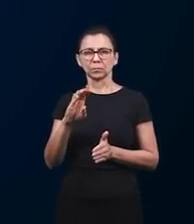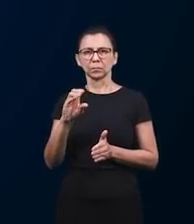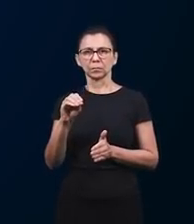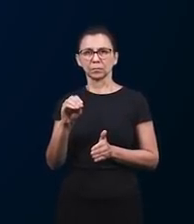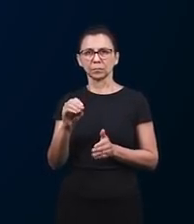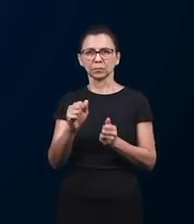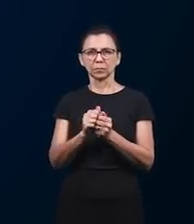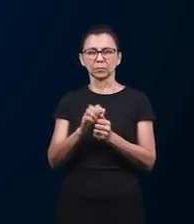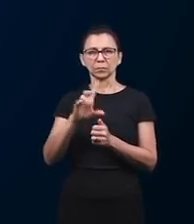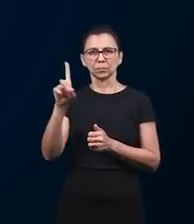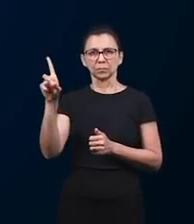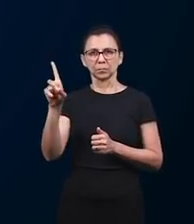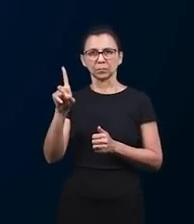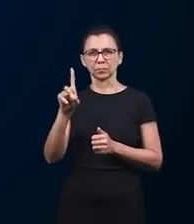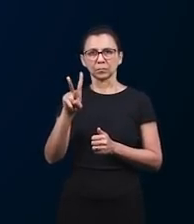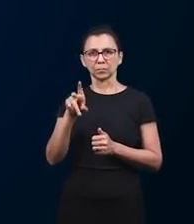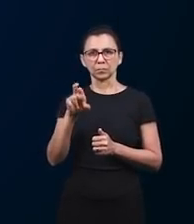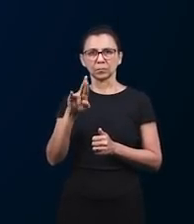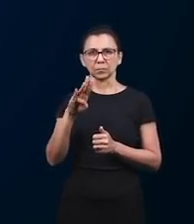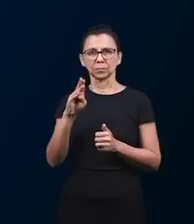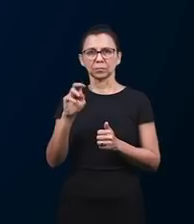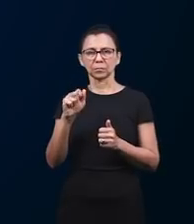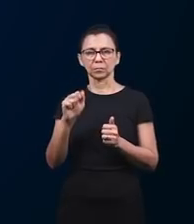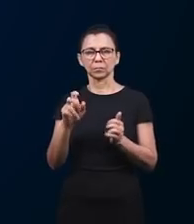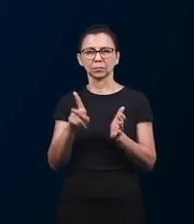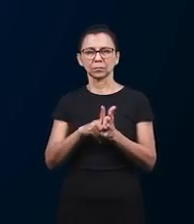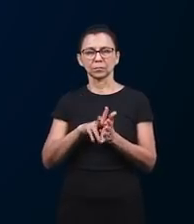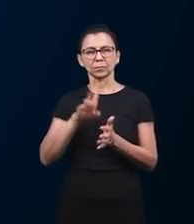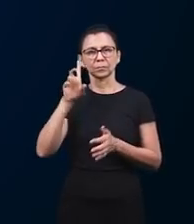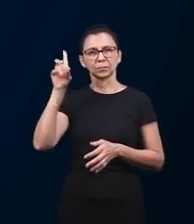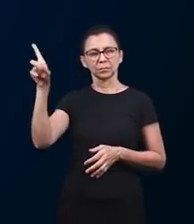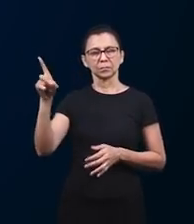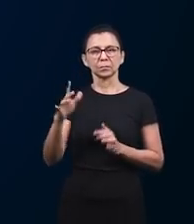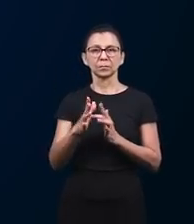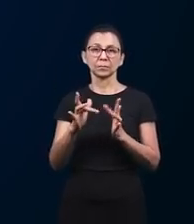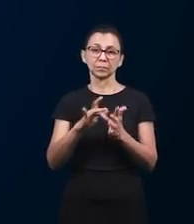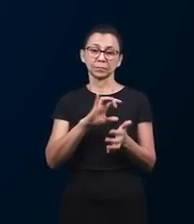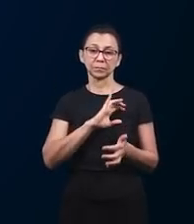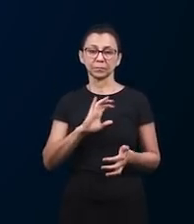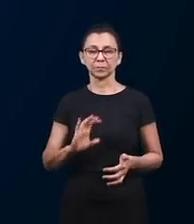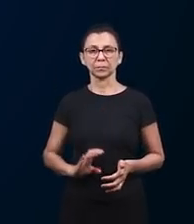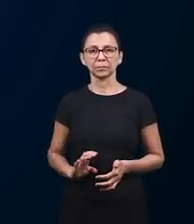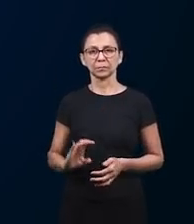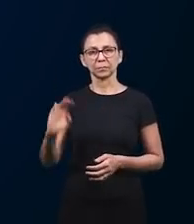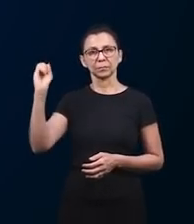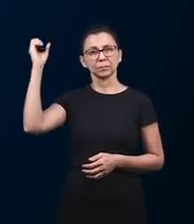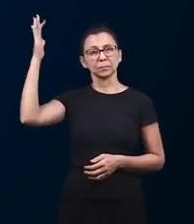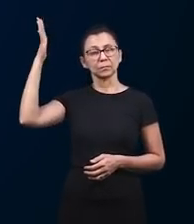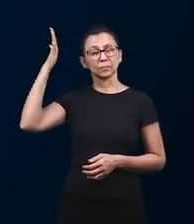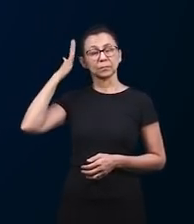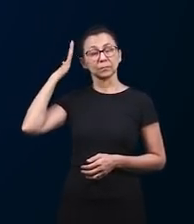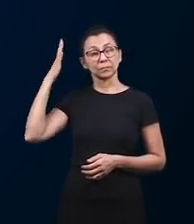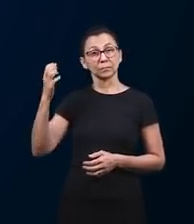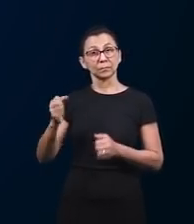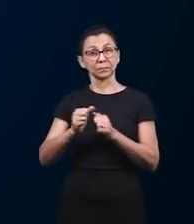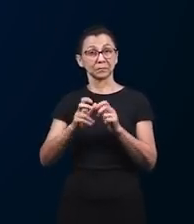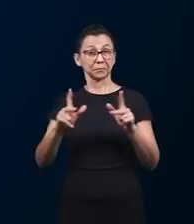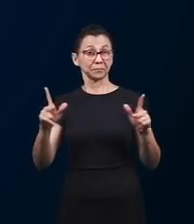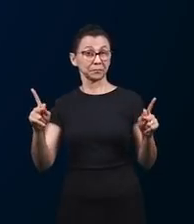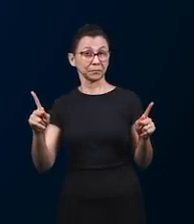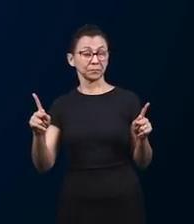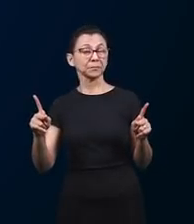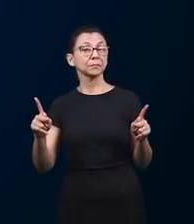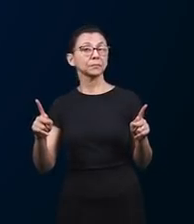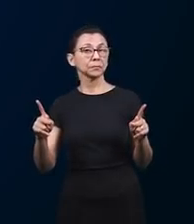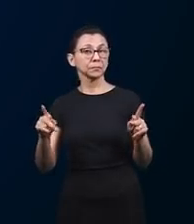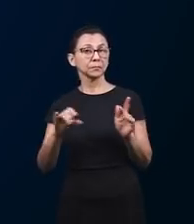o verbo estava com Deus e o verbo era Deus. Então essa palavra é Jesus Cristo revelado. E lá no Apocalipse, aqui nesse